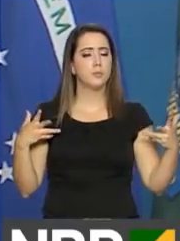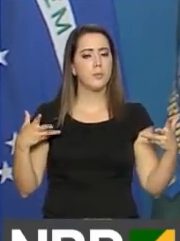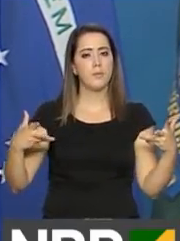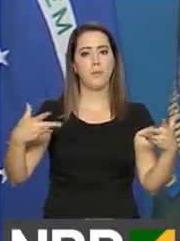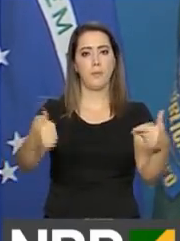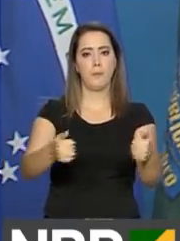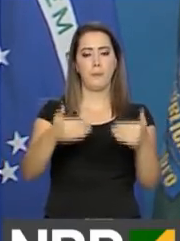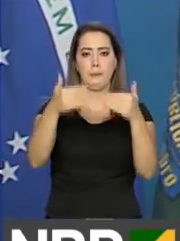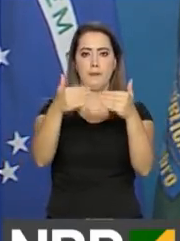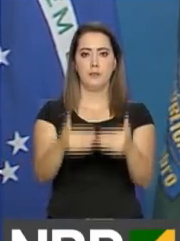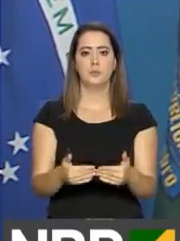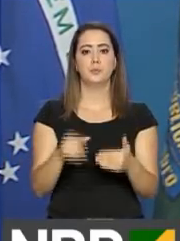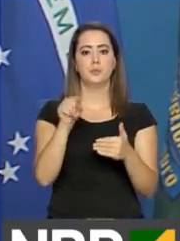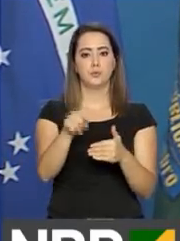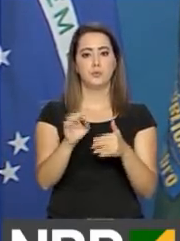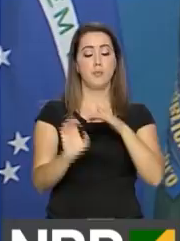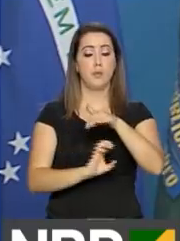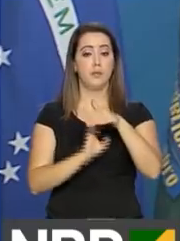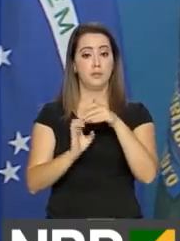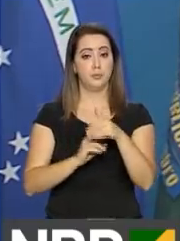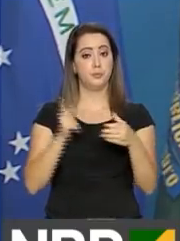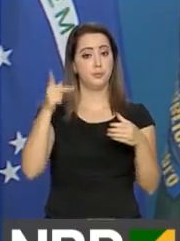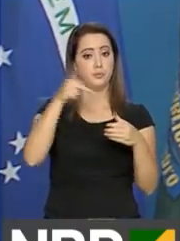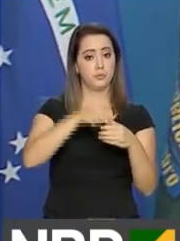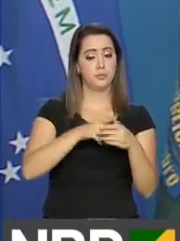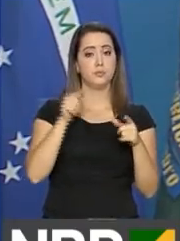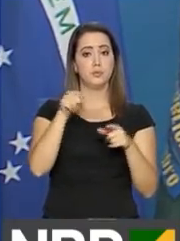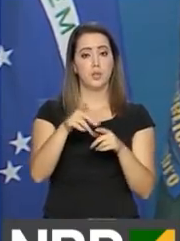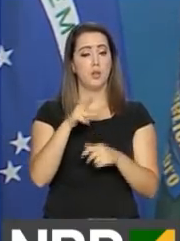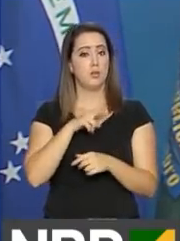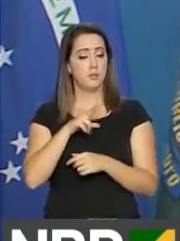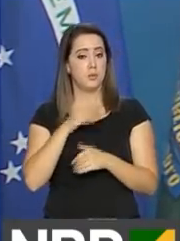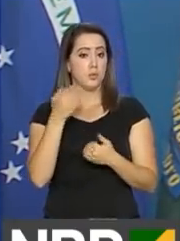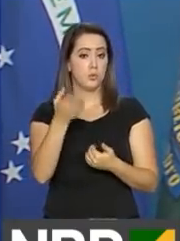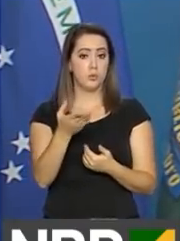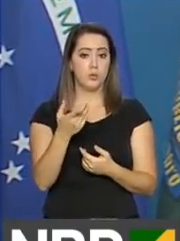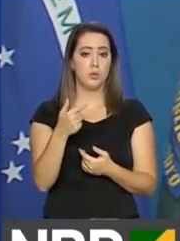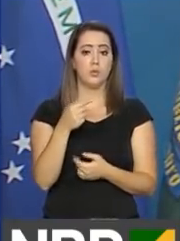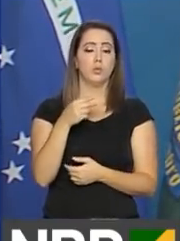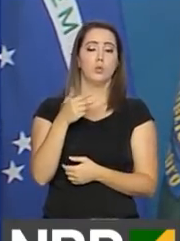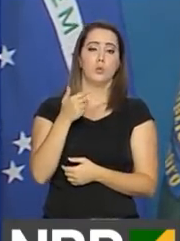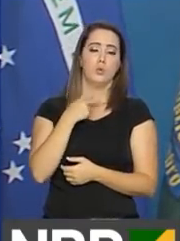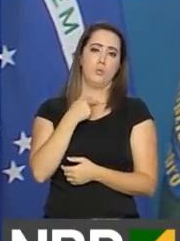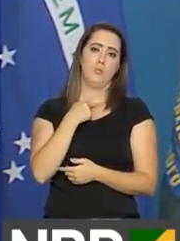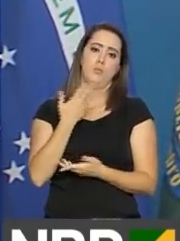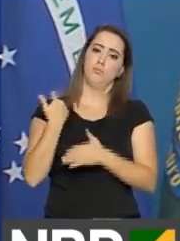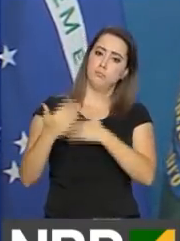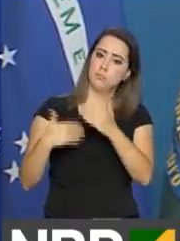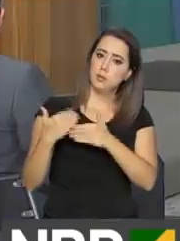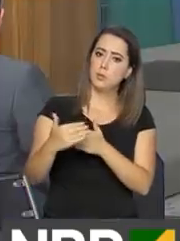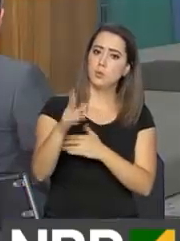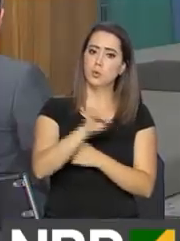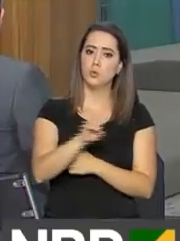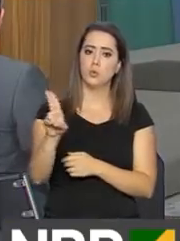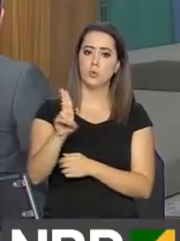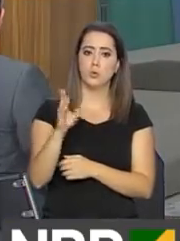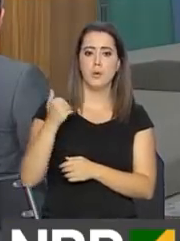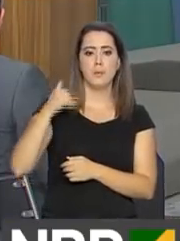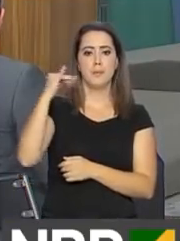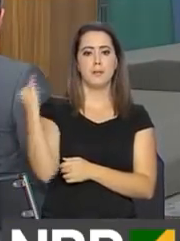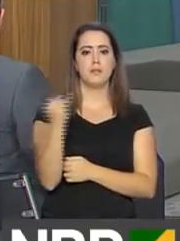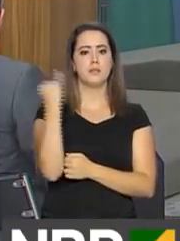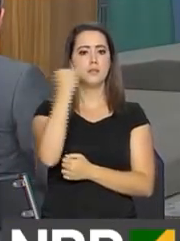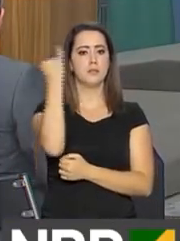frente da petrobras aliás nesse particular fernando não poderíamos ter escolhido o nome mais qualificado